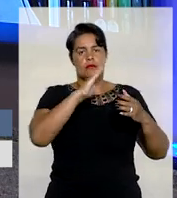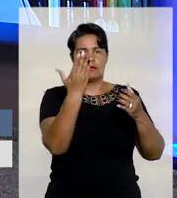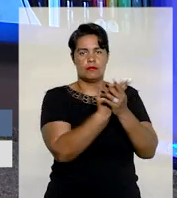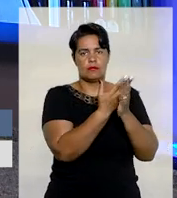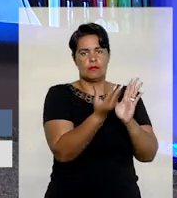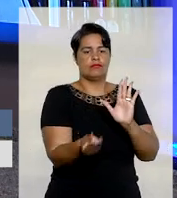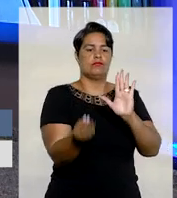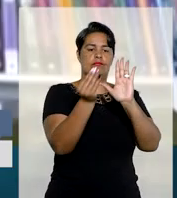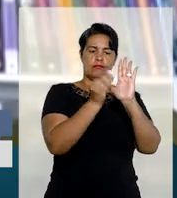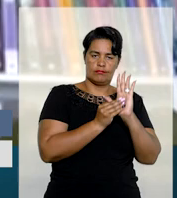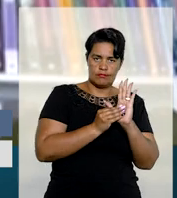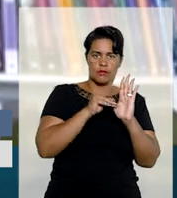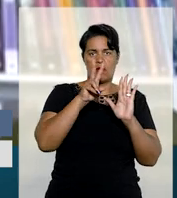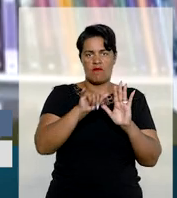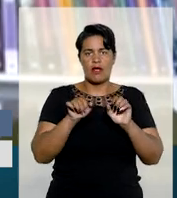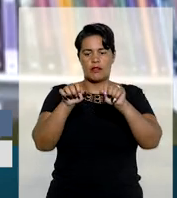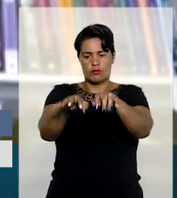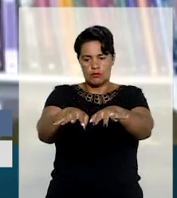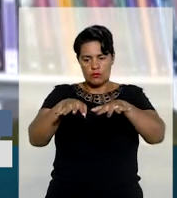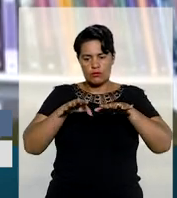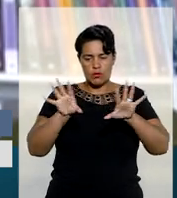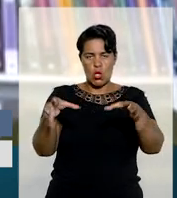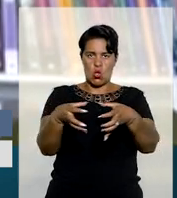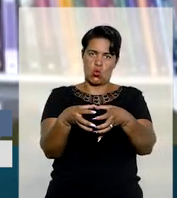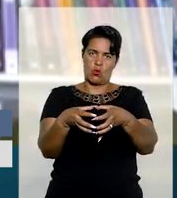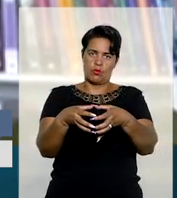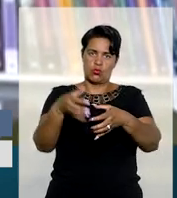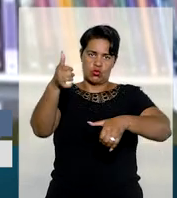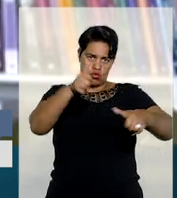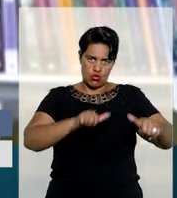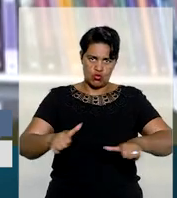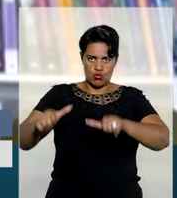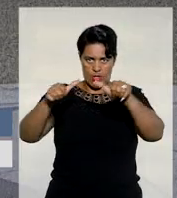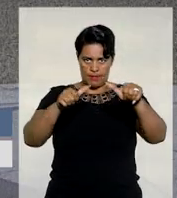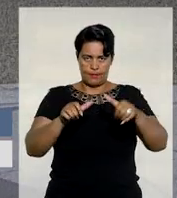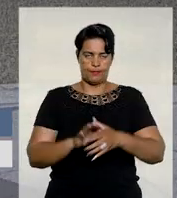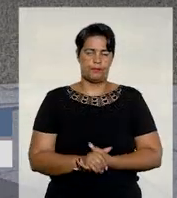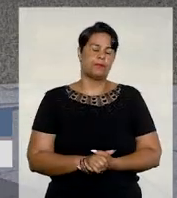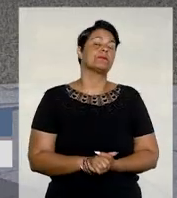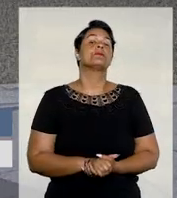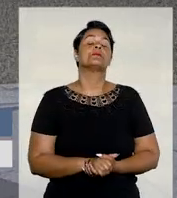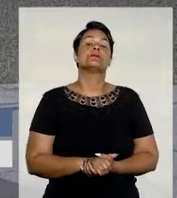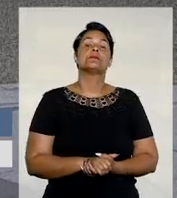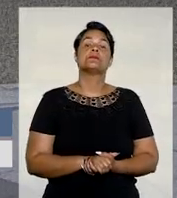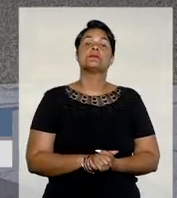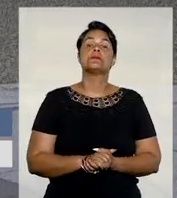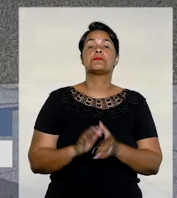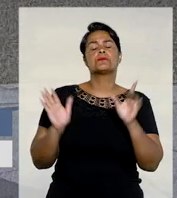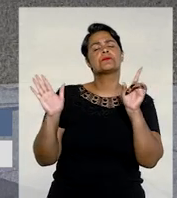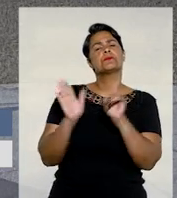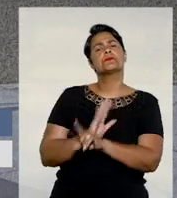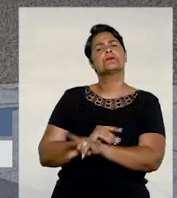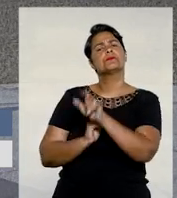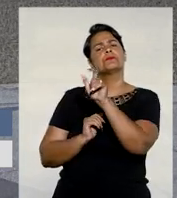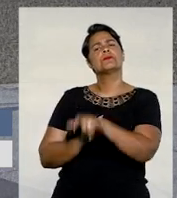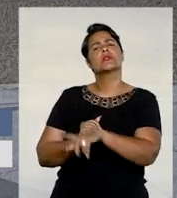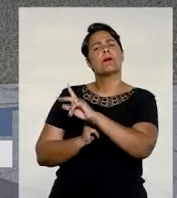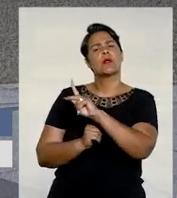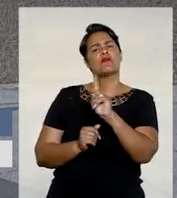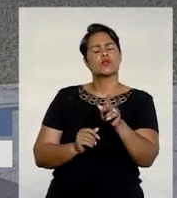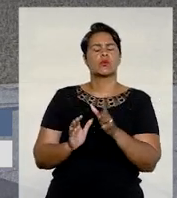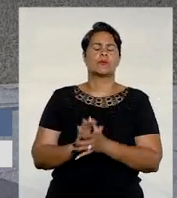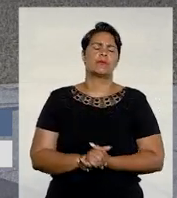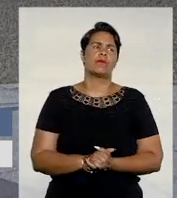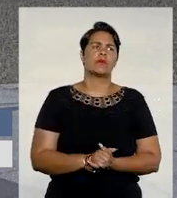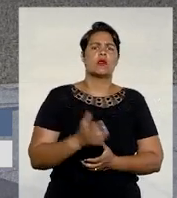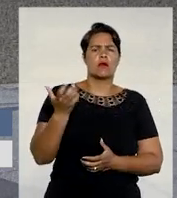em pauta desses embargos para então que eles sejam julgados pelo órgão colegiado. Professor Renê, eu queria saber se os